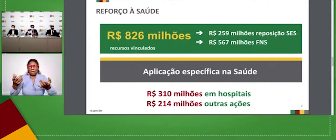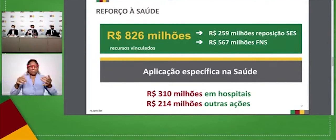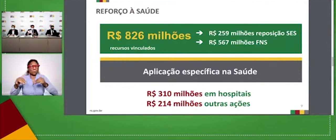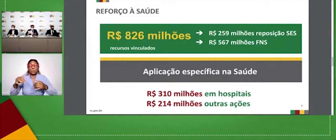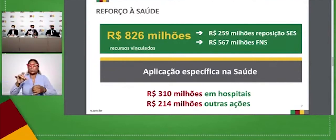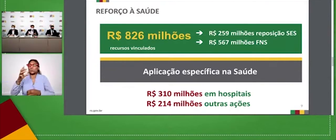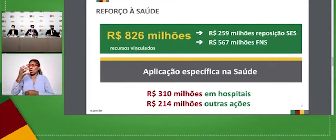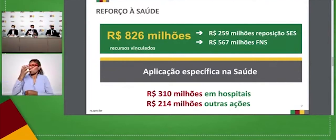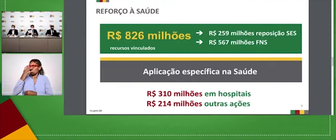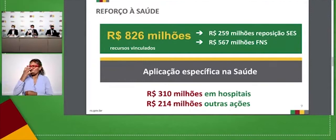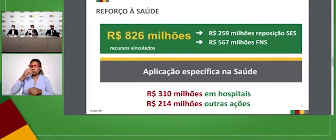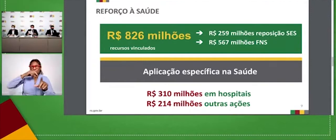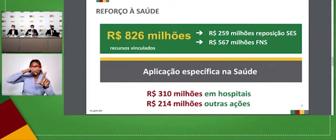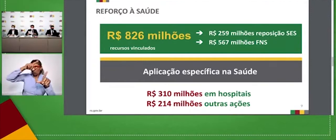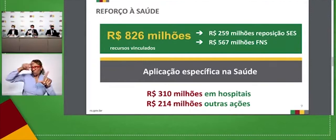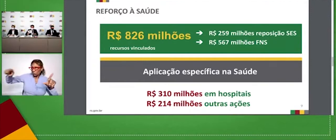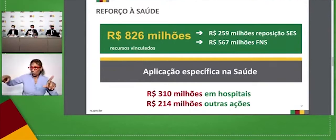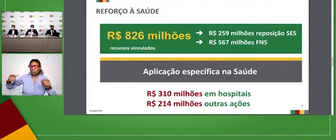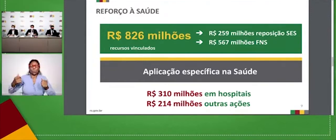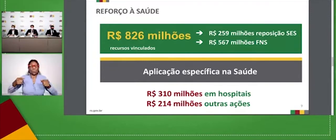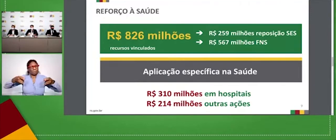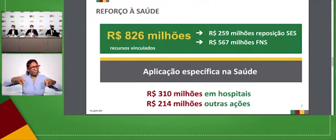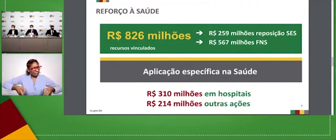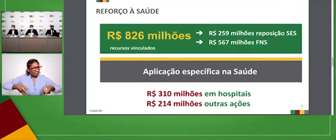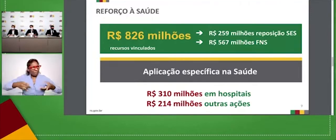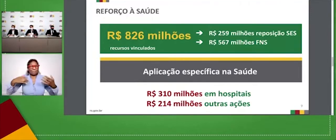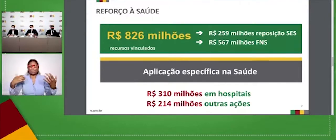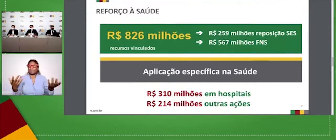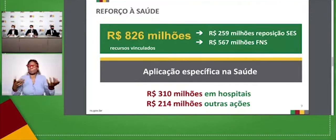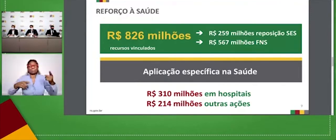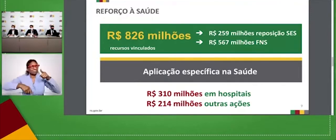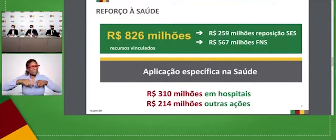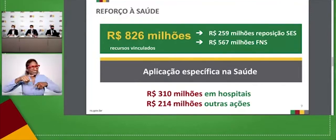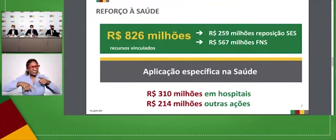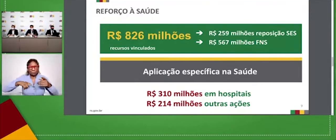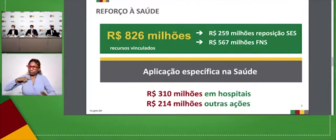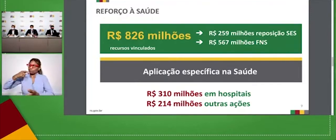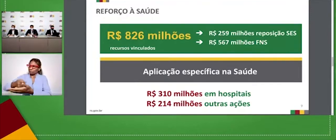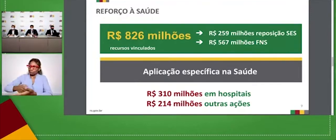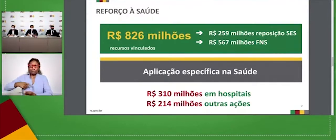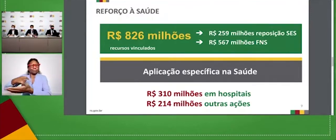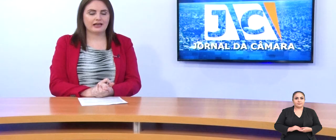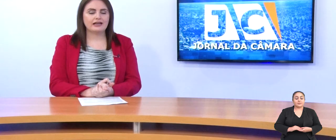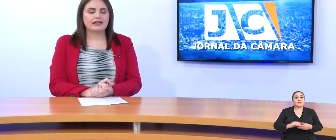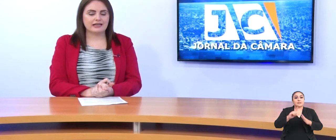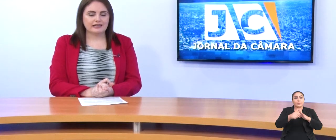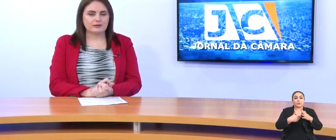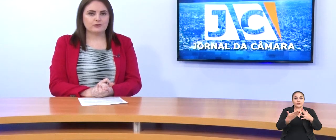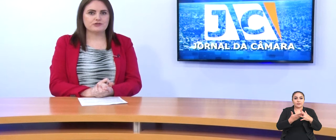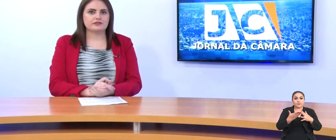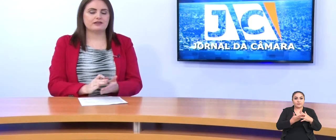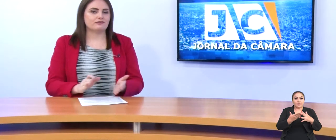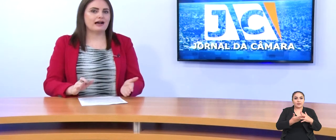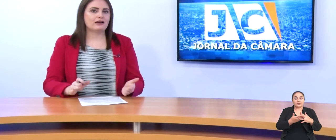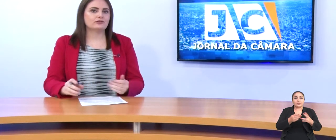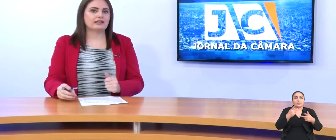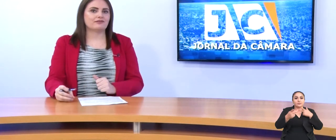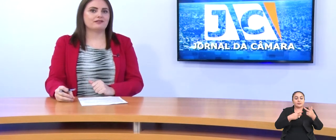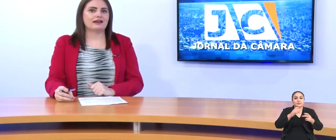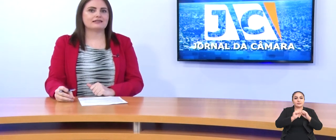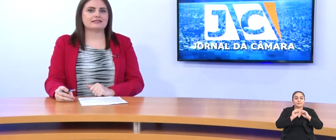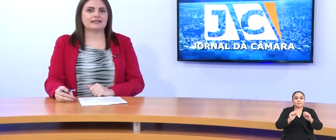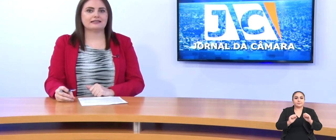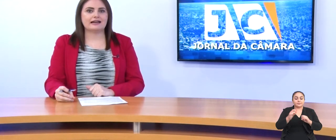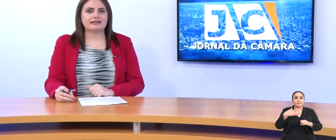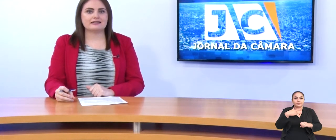respiradores, mas monitores cardíacos, camas, entre outros equipamentos que foram fornecidos aos nossos hospitais. E depois do intervalo,